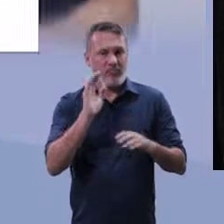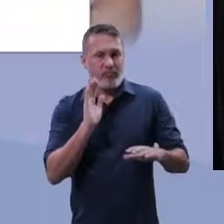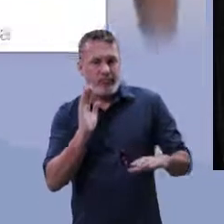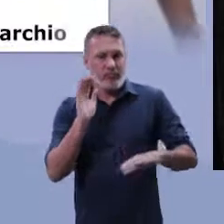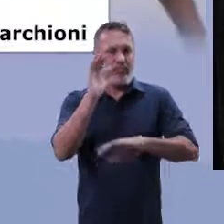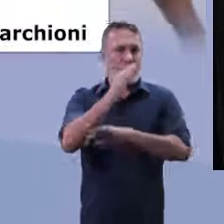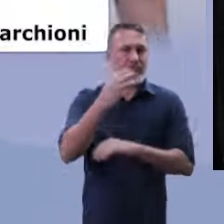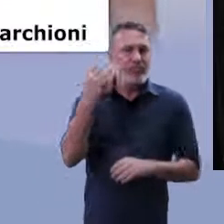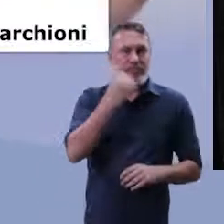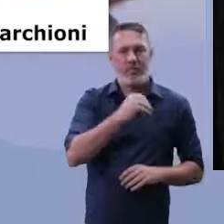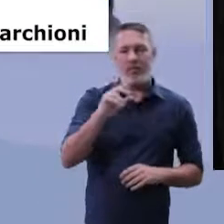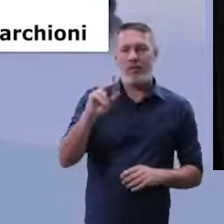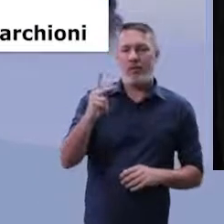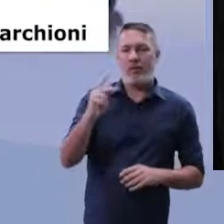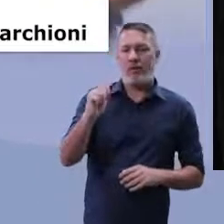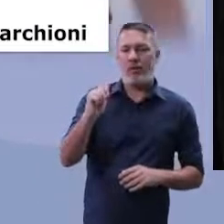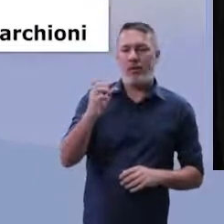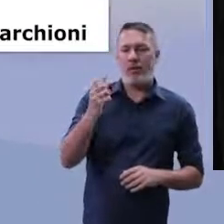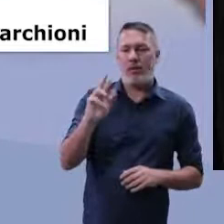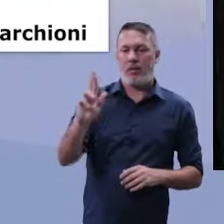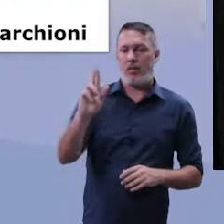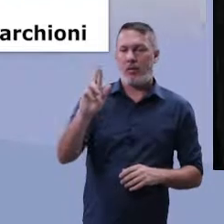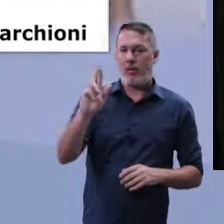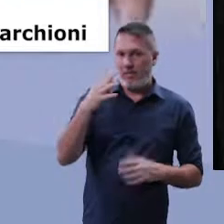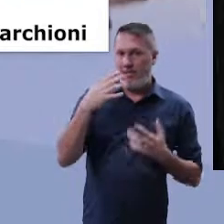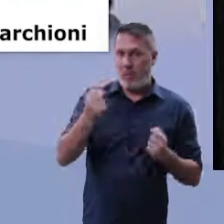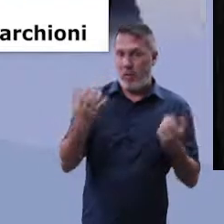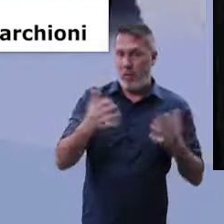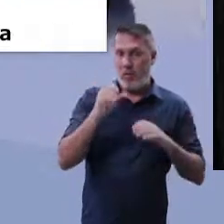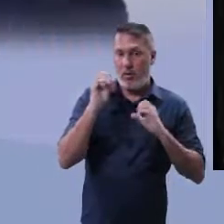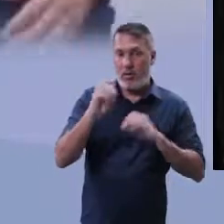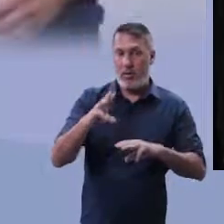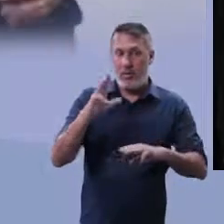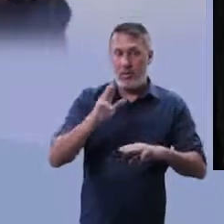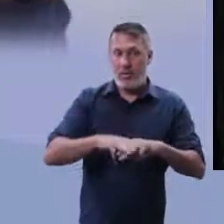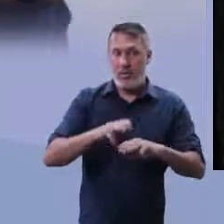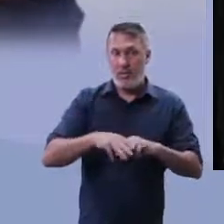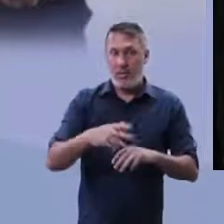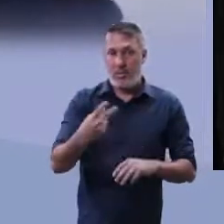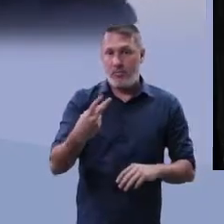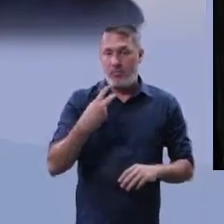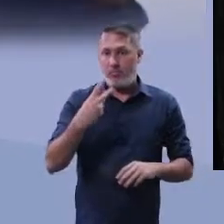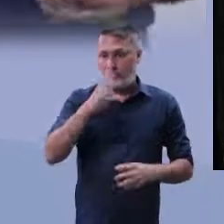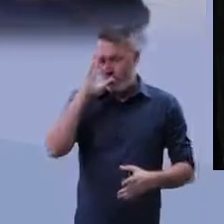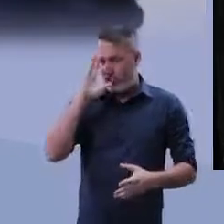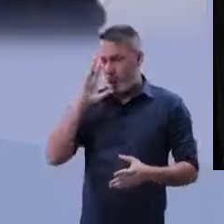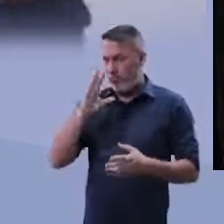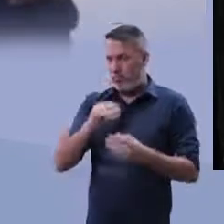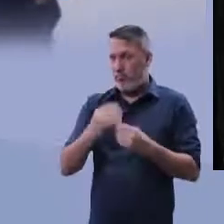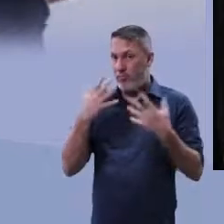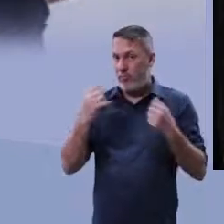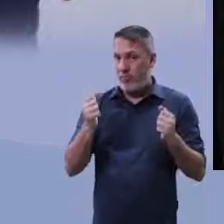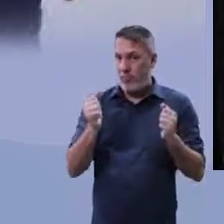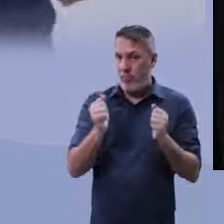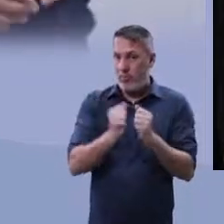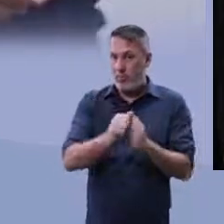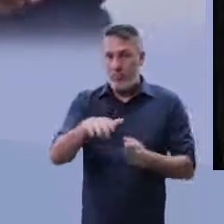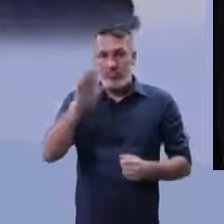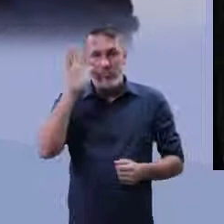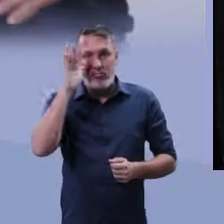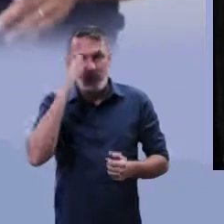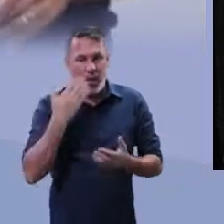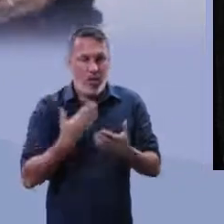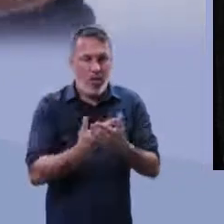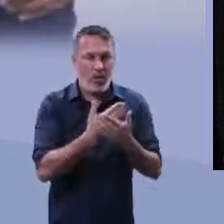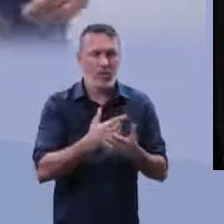Fala, hacker do meu coração, começando mais uma aula de matemática aqui no Hacker da Matemática. Você, meu fechamento, tamo junto.